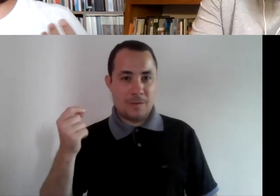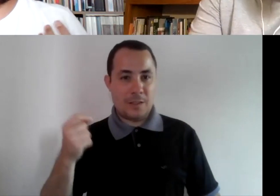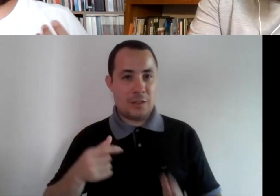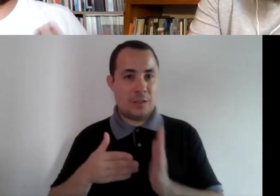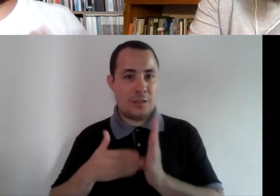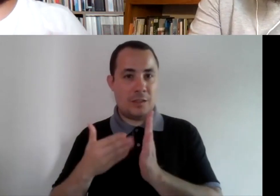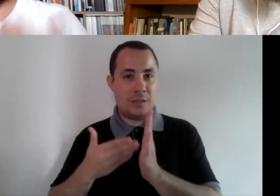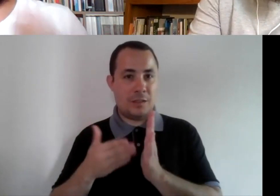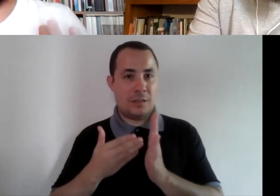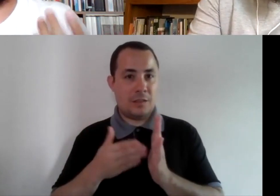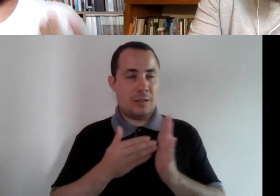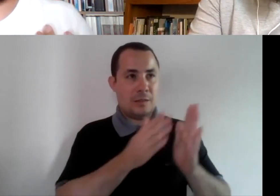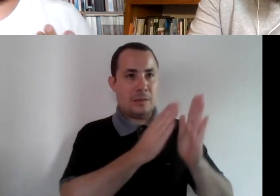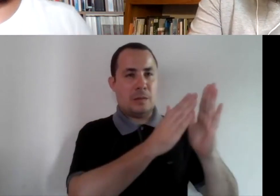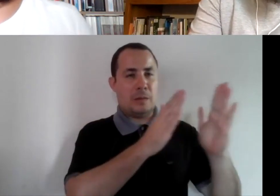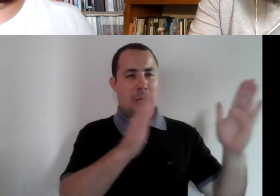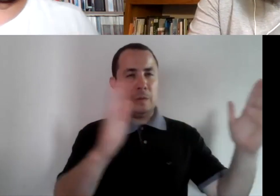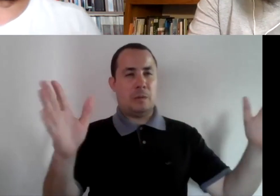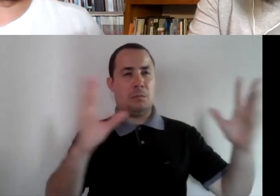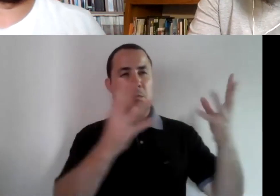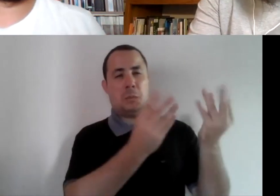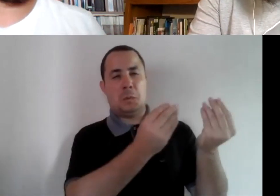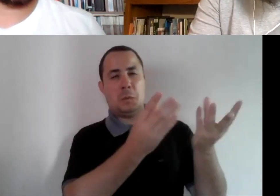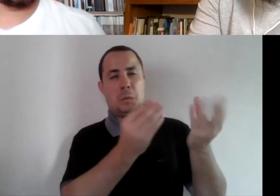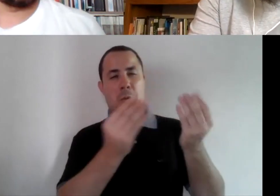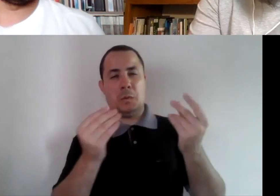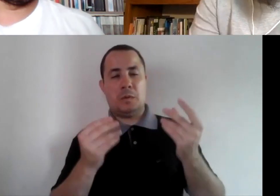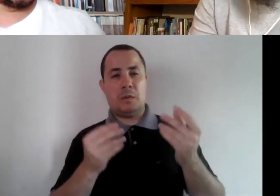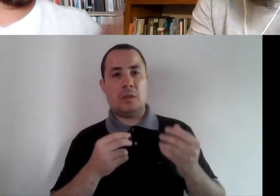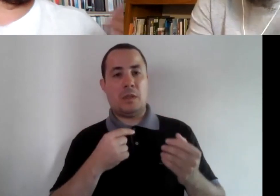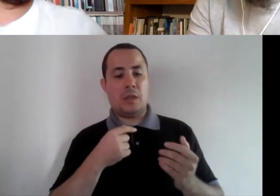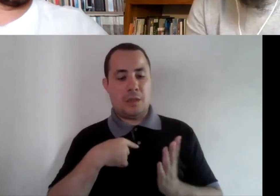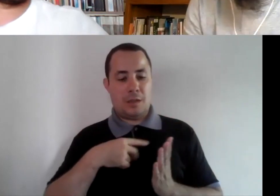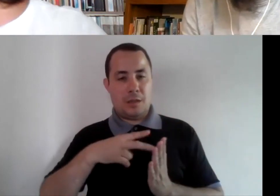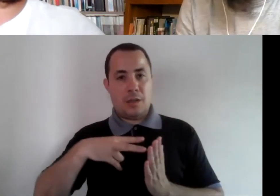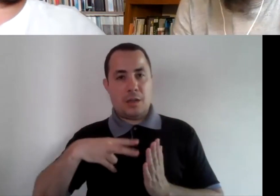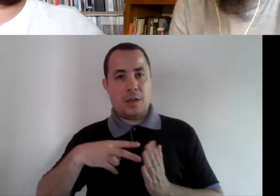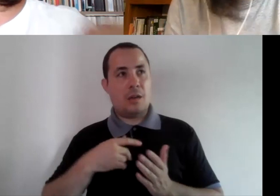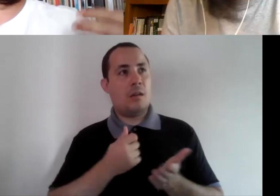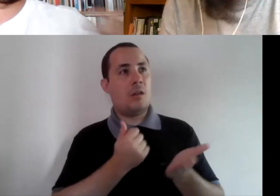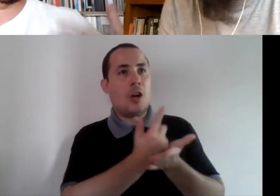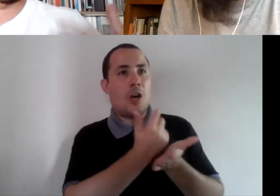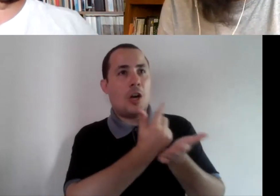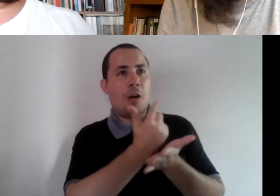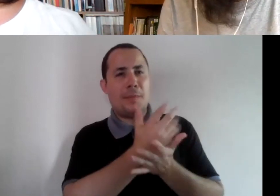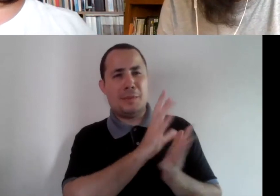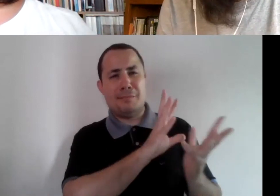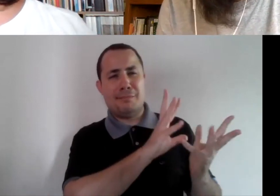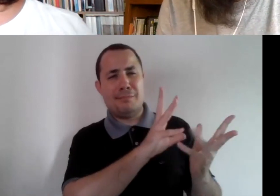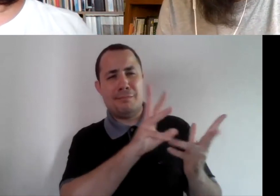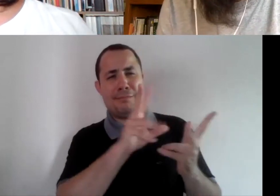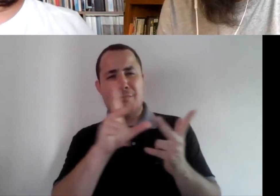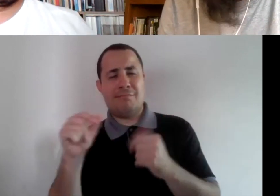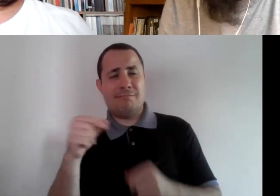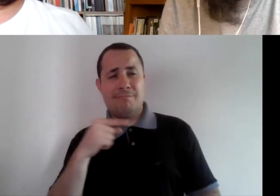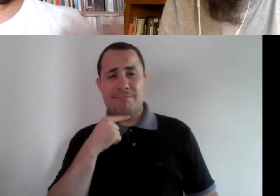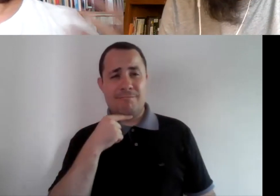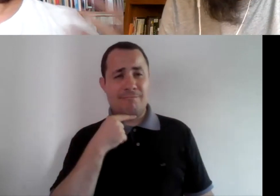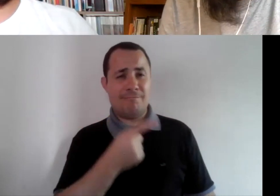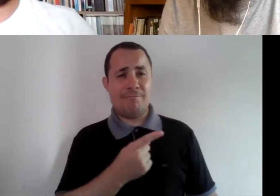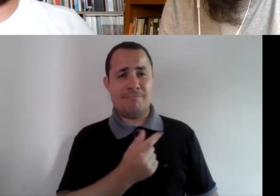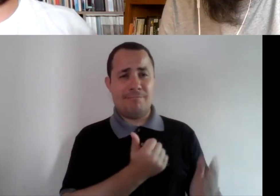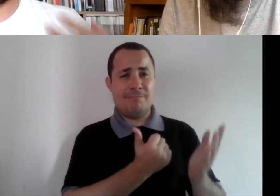não pode, ele não tem condições de ter todos esses livros, de comprar, e a gente tem sempre que pensar, quando eu estou falando de democratização